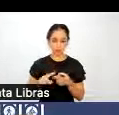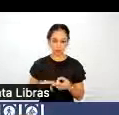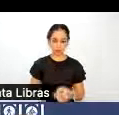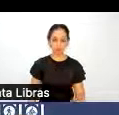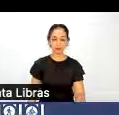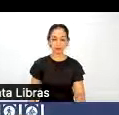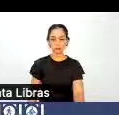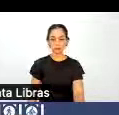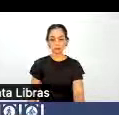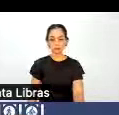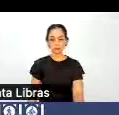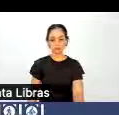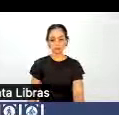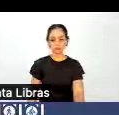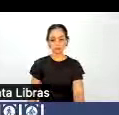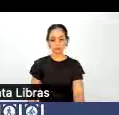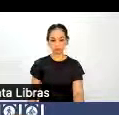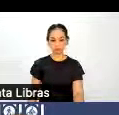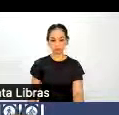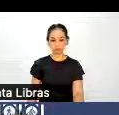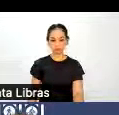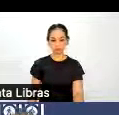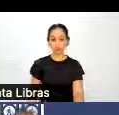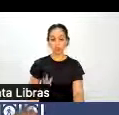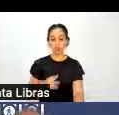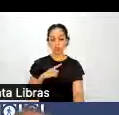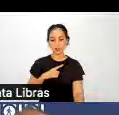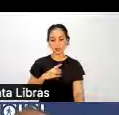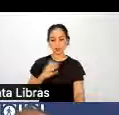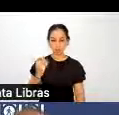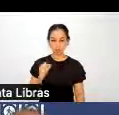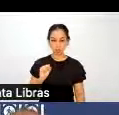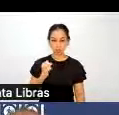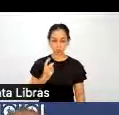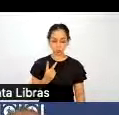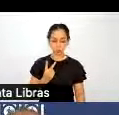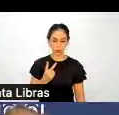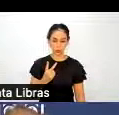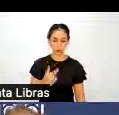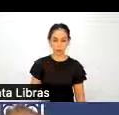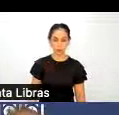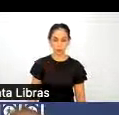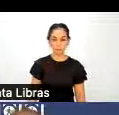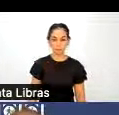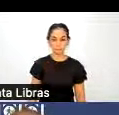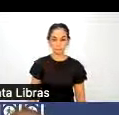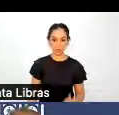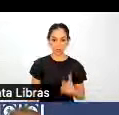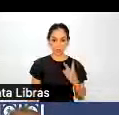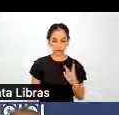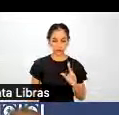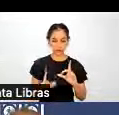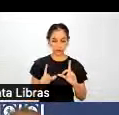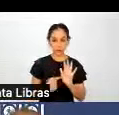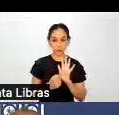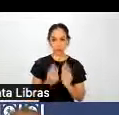e já tinha, na época do fechamento do livro, 82 intervenções. Nessas duas fotos mostram duas